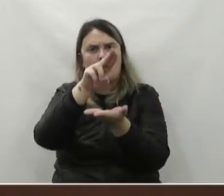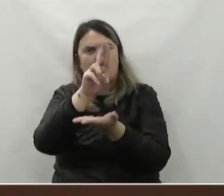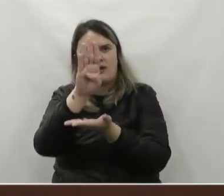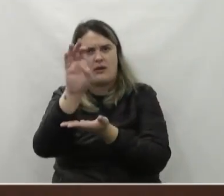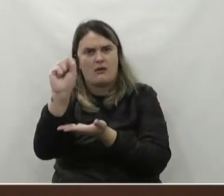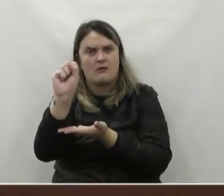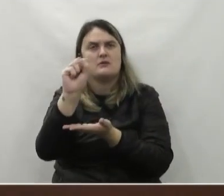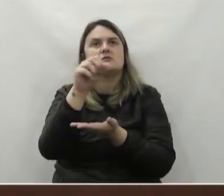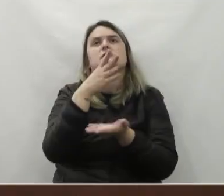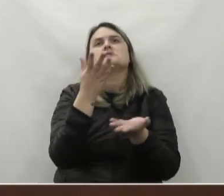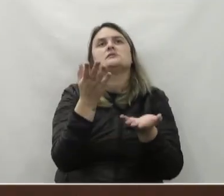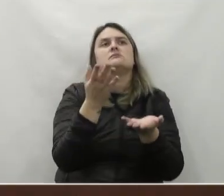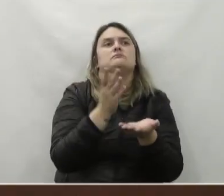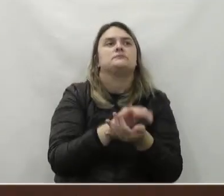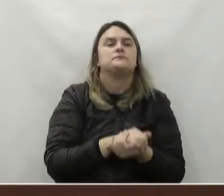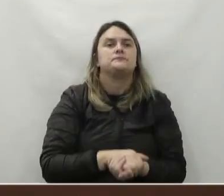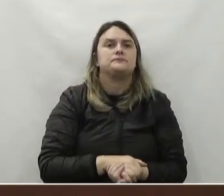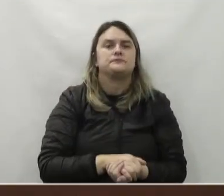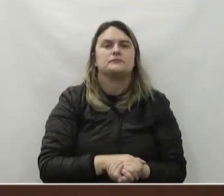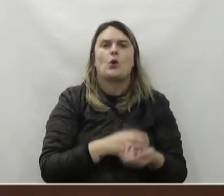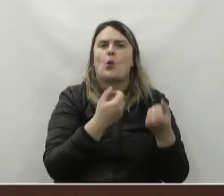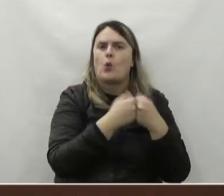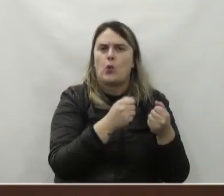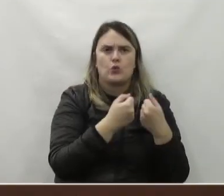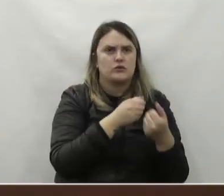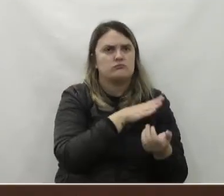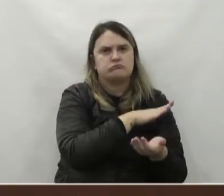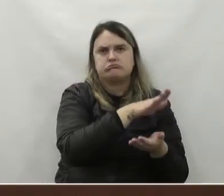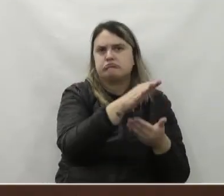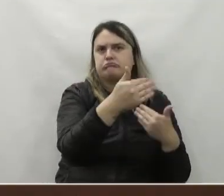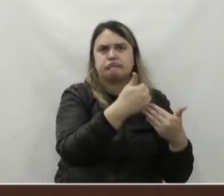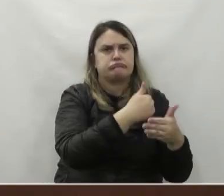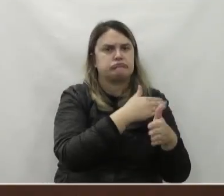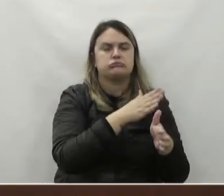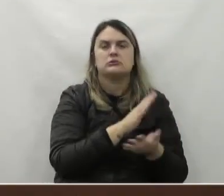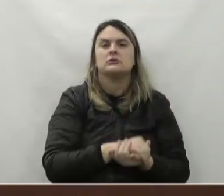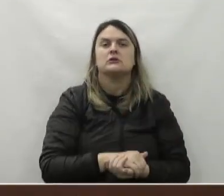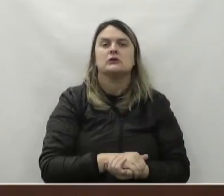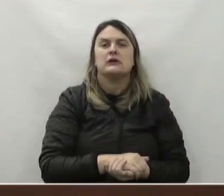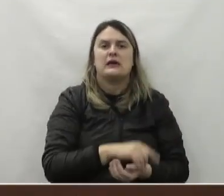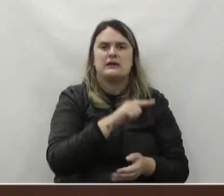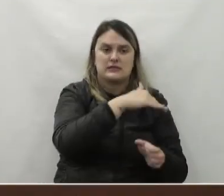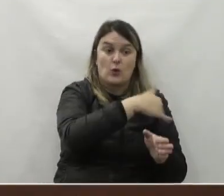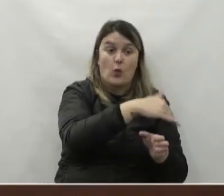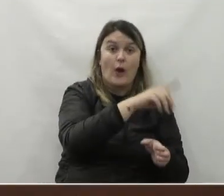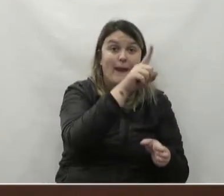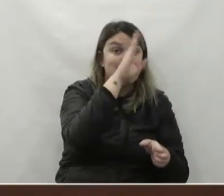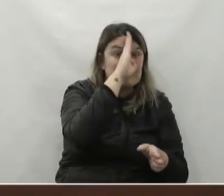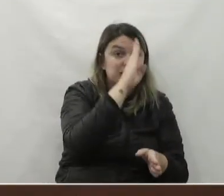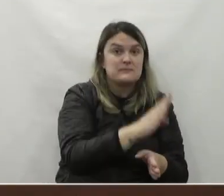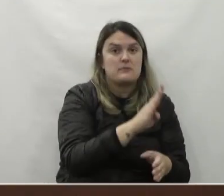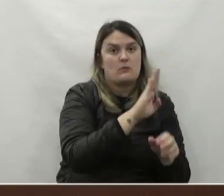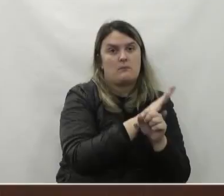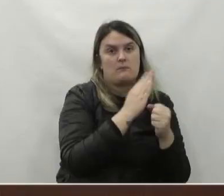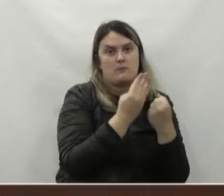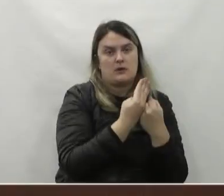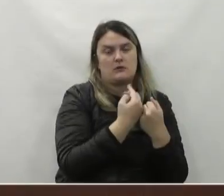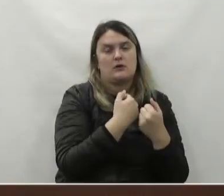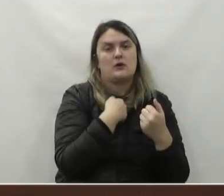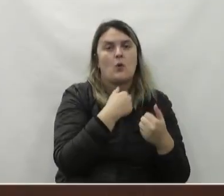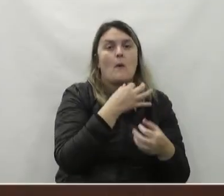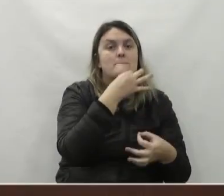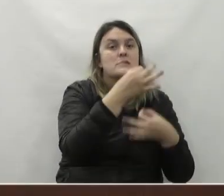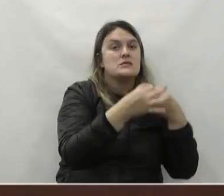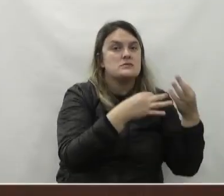passagem também de transporte escolar, lotação. Então a gente deixa aqui uma sugestão, né, de